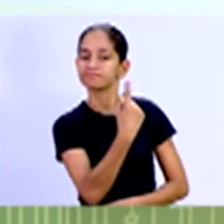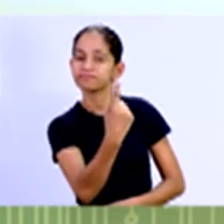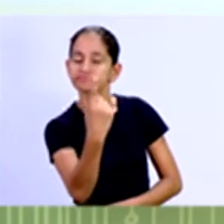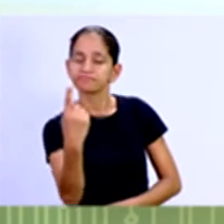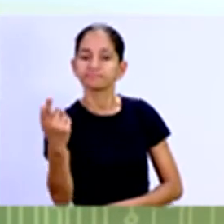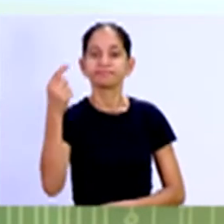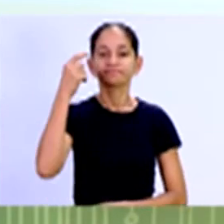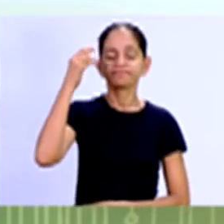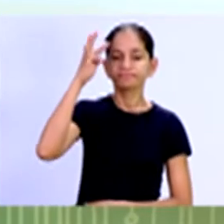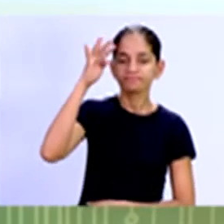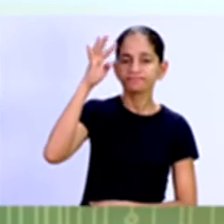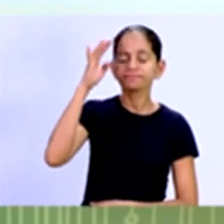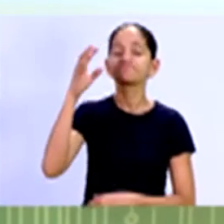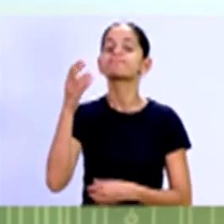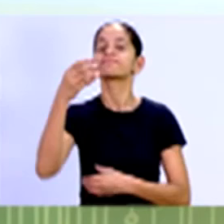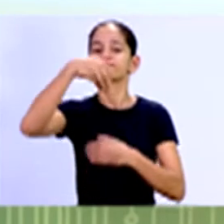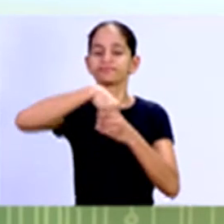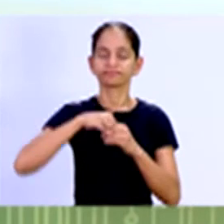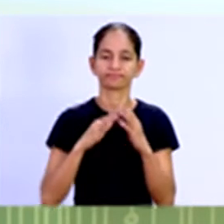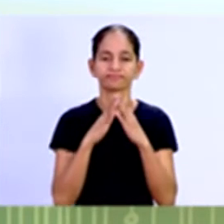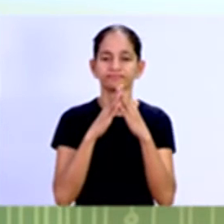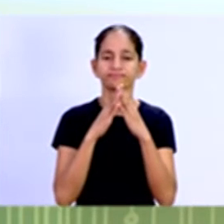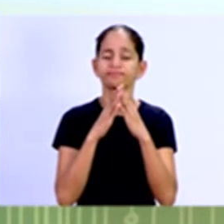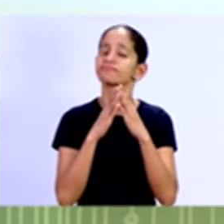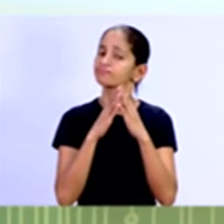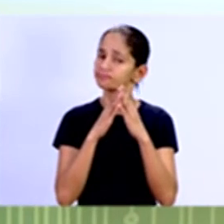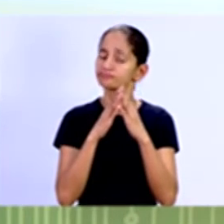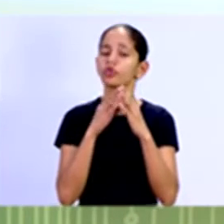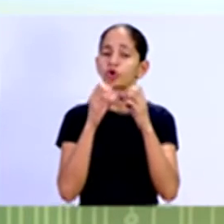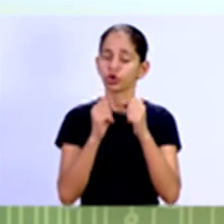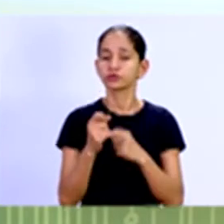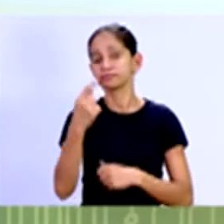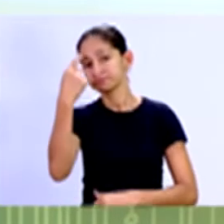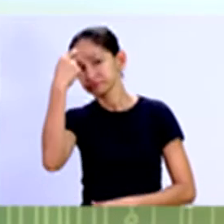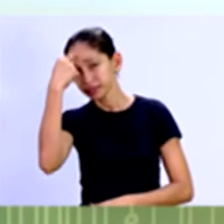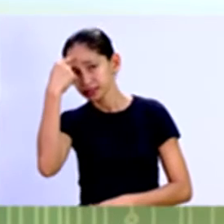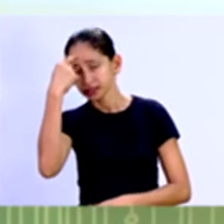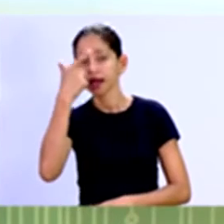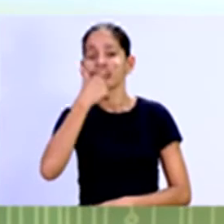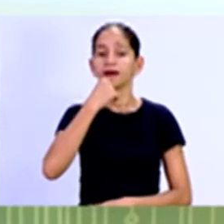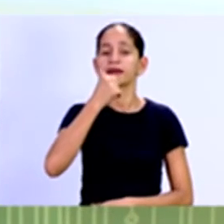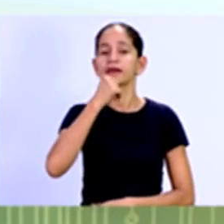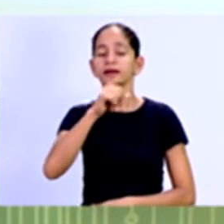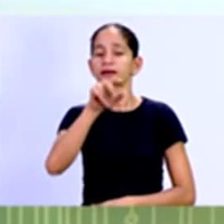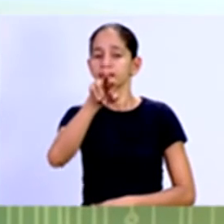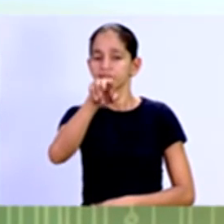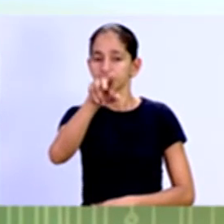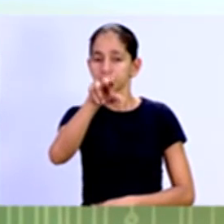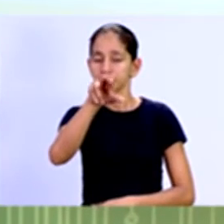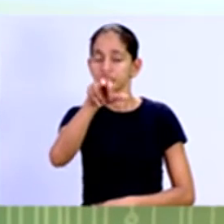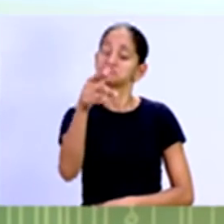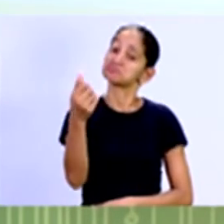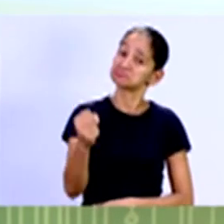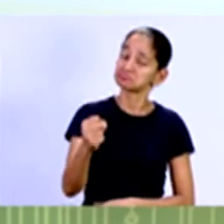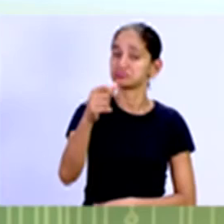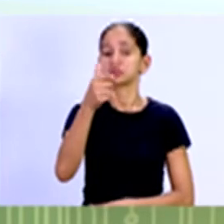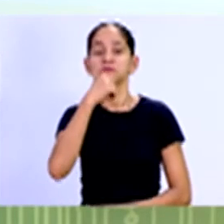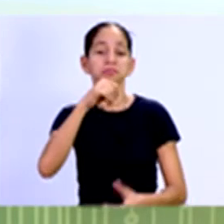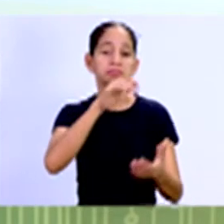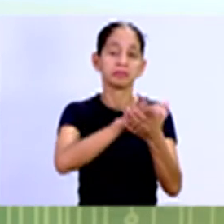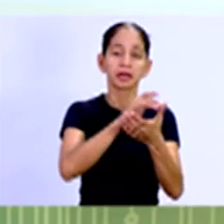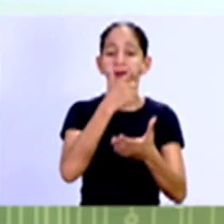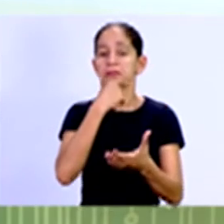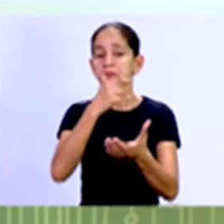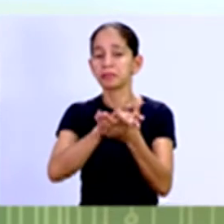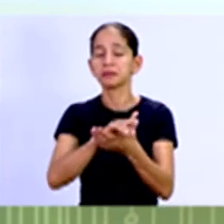vocês vão encontrar dentro de casa mesmo, né, os seus irmãos, os seus pais, a sua mulher, o seu marido,